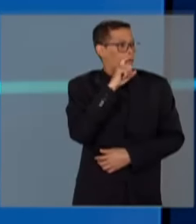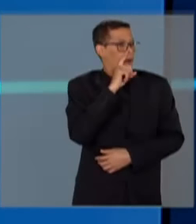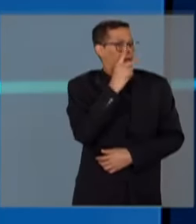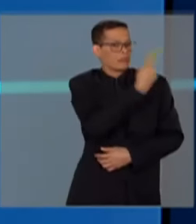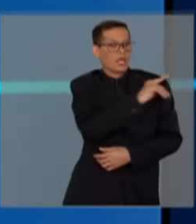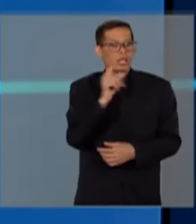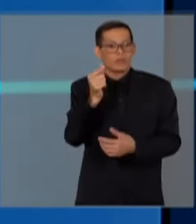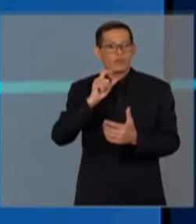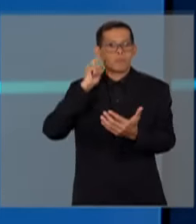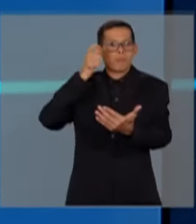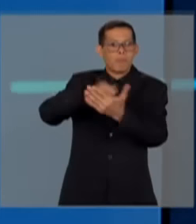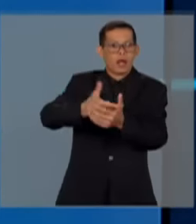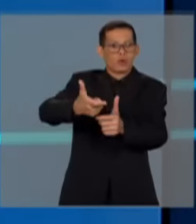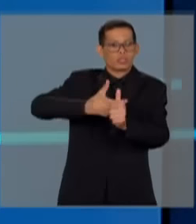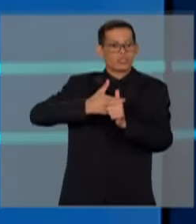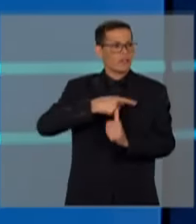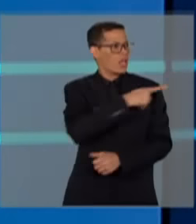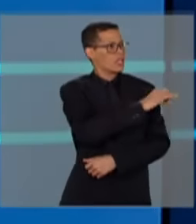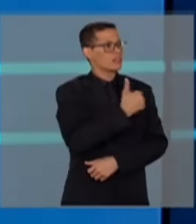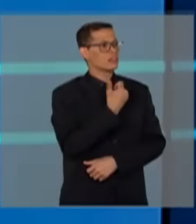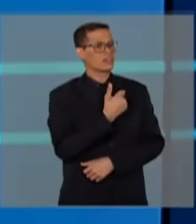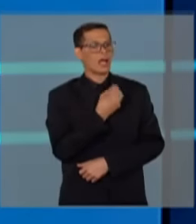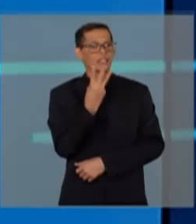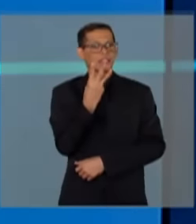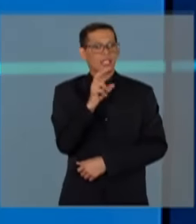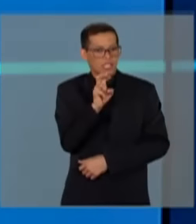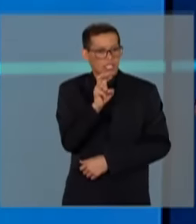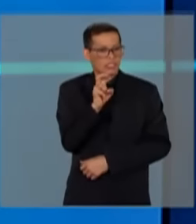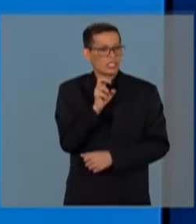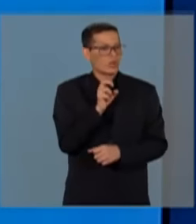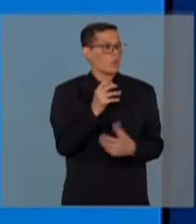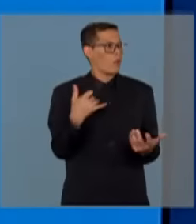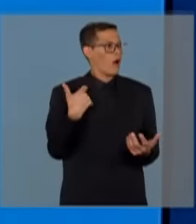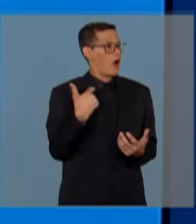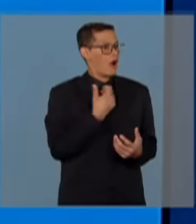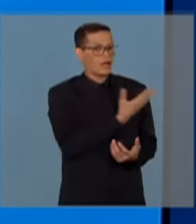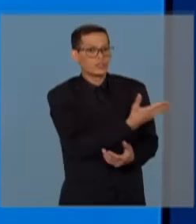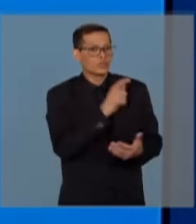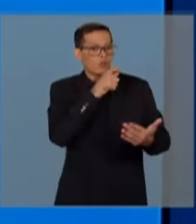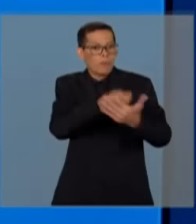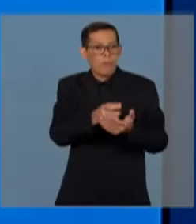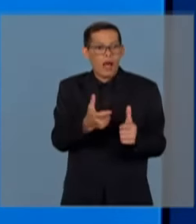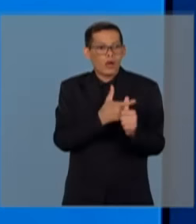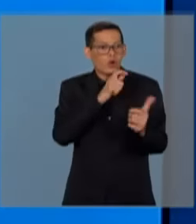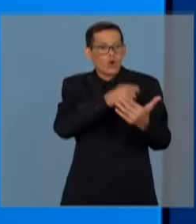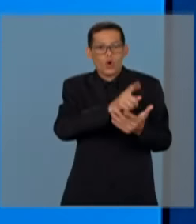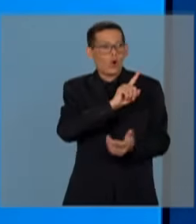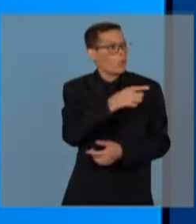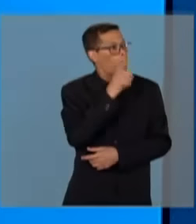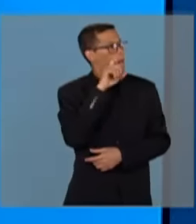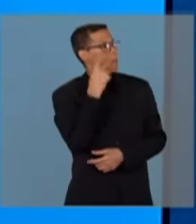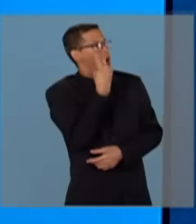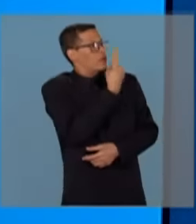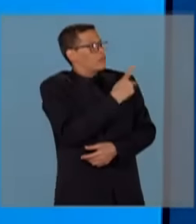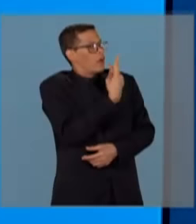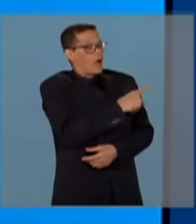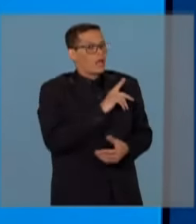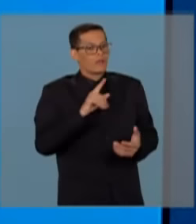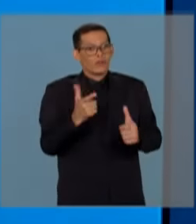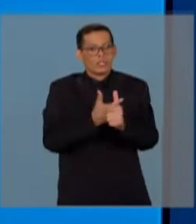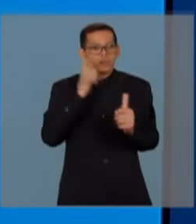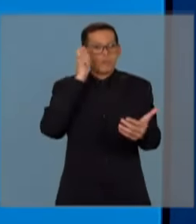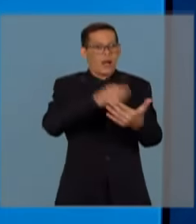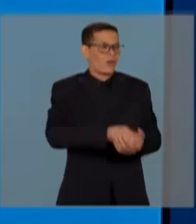marmanjo com 35 anos não atendi o telefone deu o calote no cara que lhe bateu o carro papai teve que pagar a conta não dá para ser